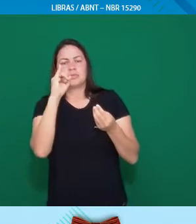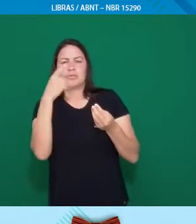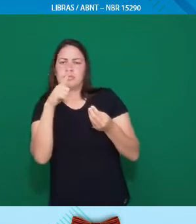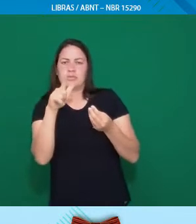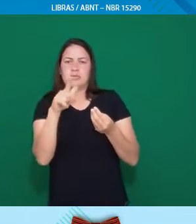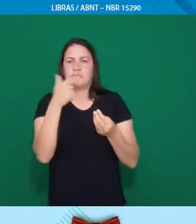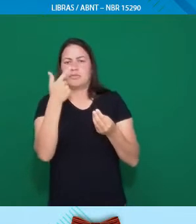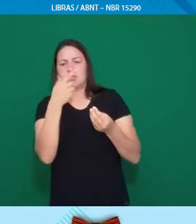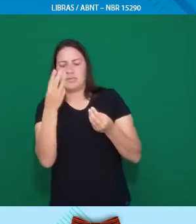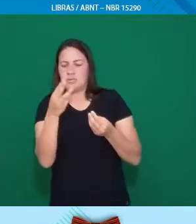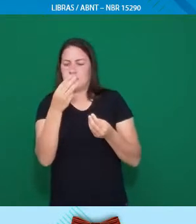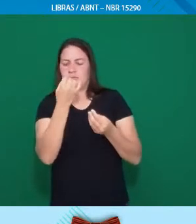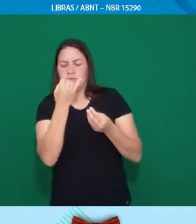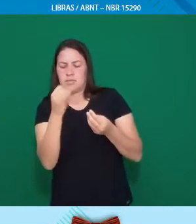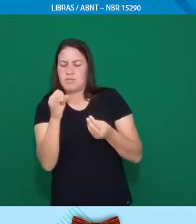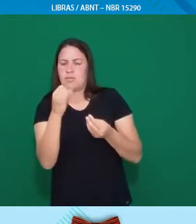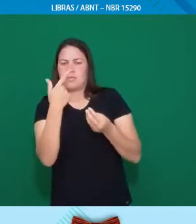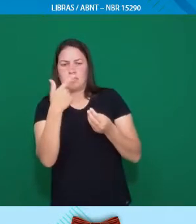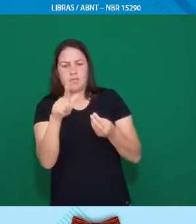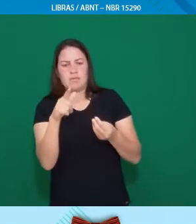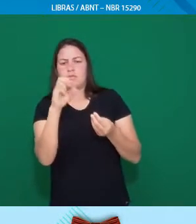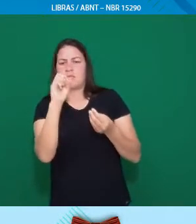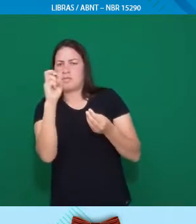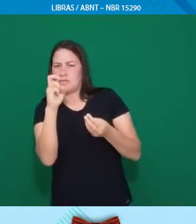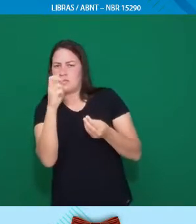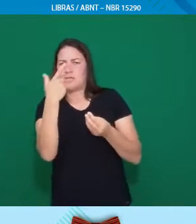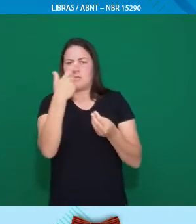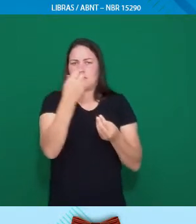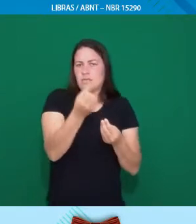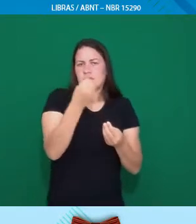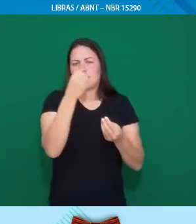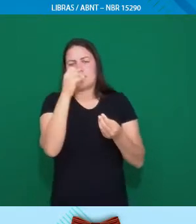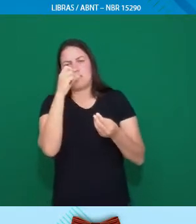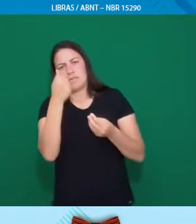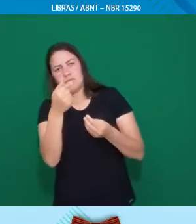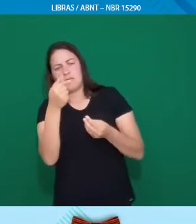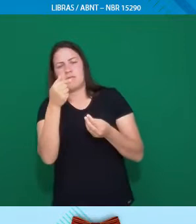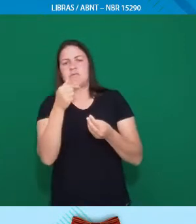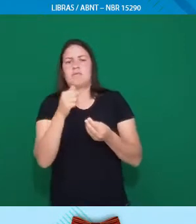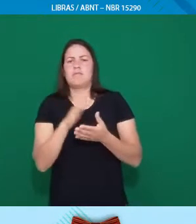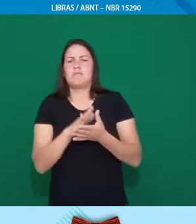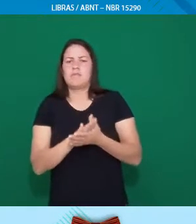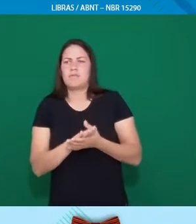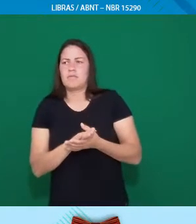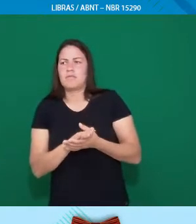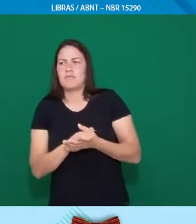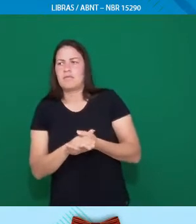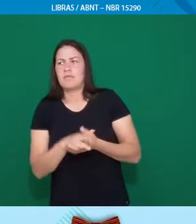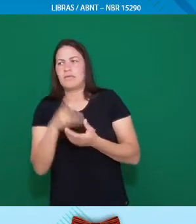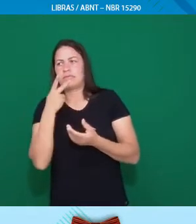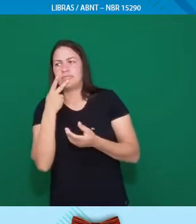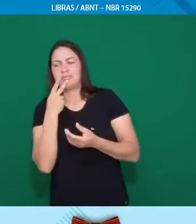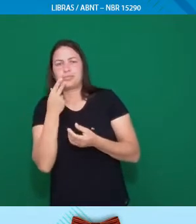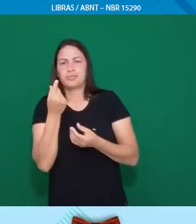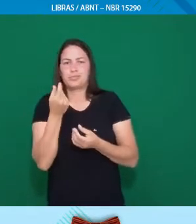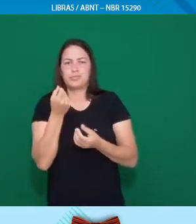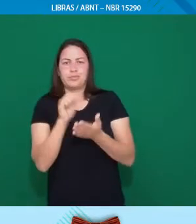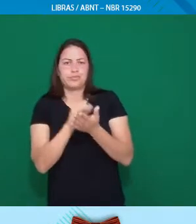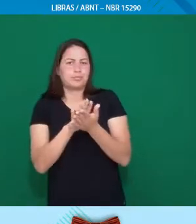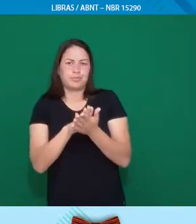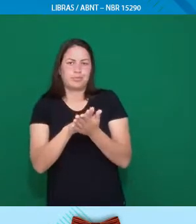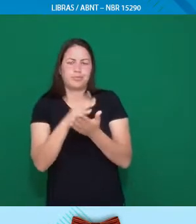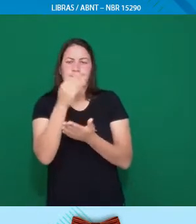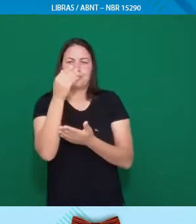notificado uma vez a vida do Pedroso ele vai receber uma multa lá dele né agora mas é chega-se até um absurdo